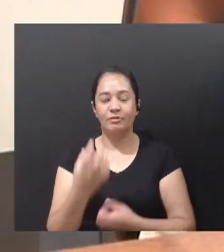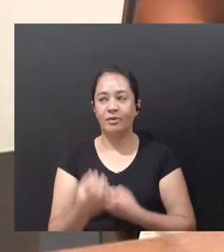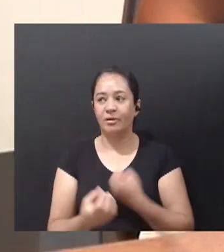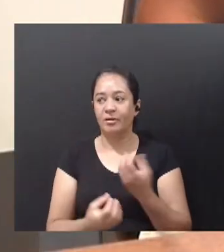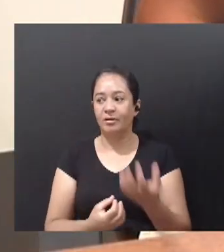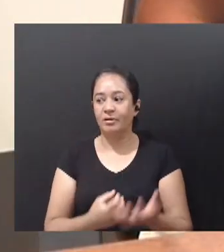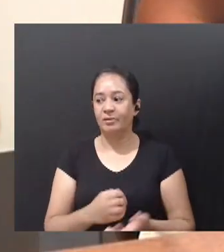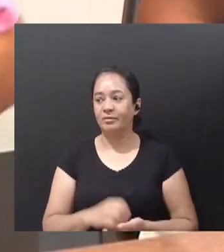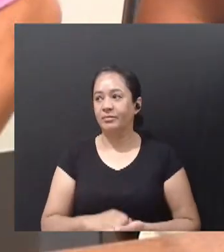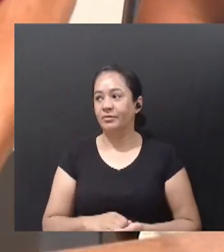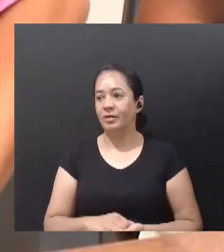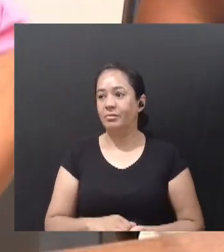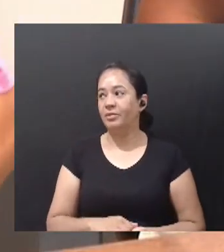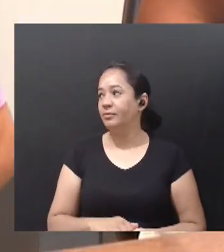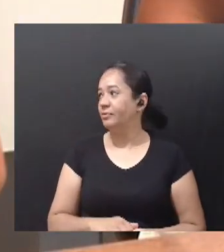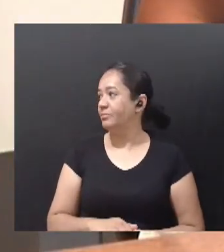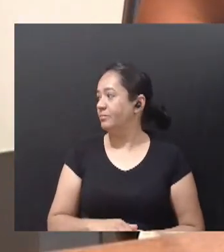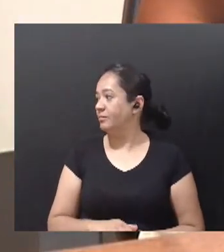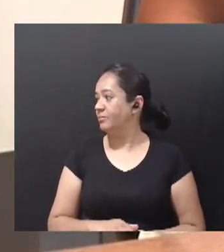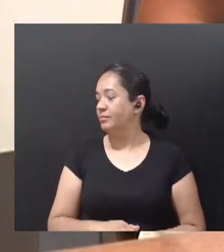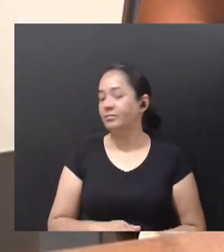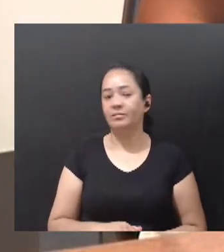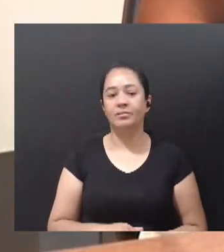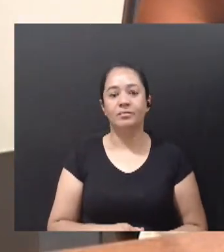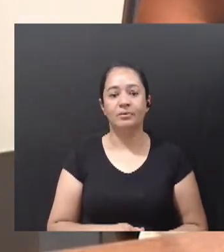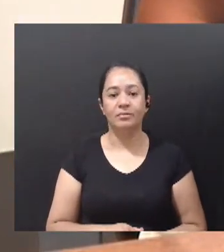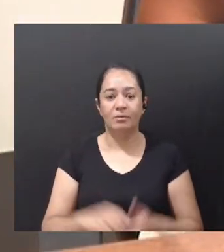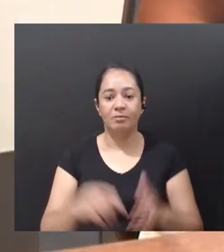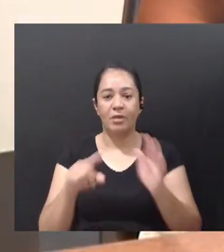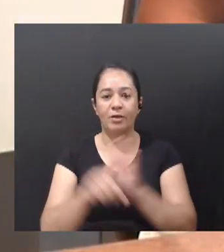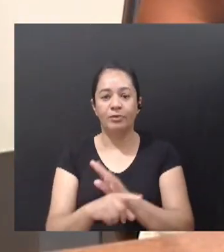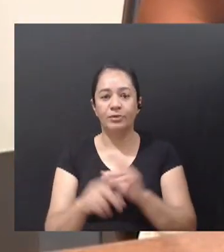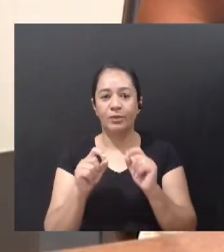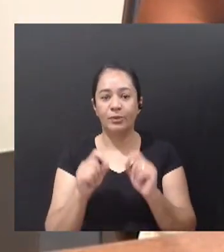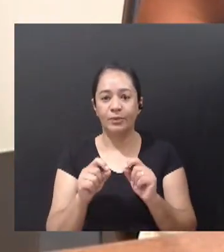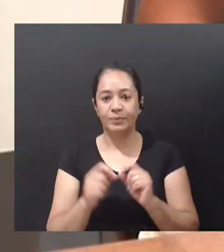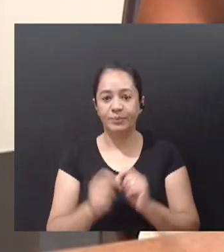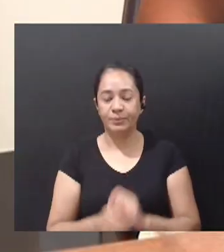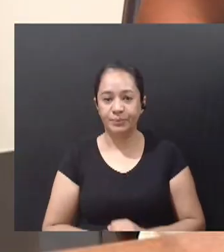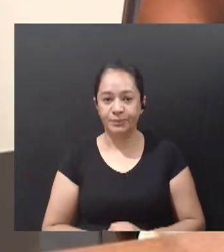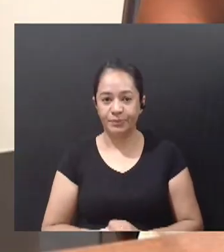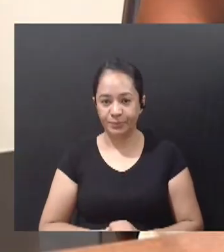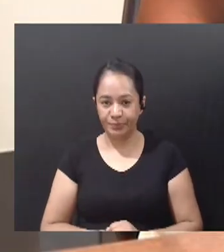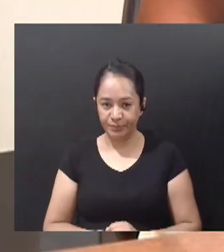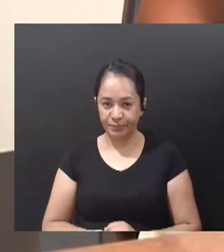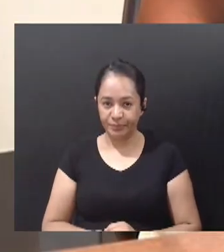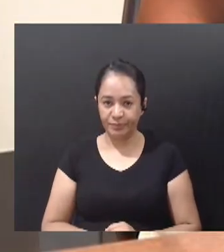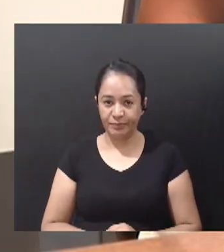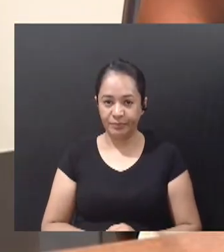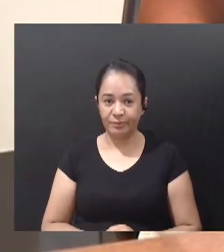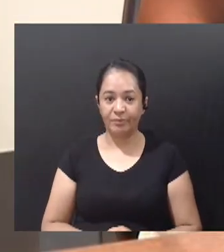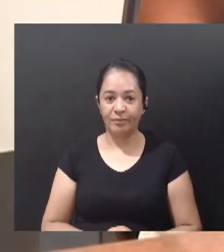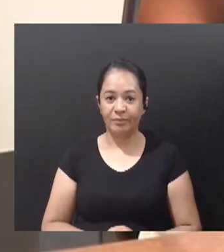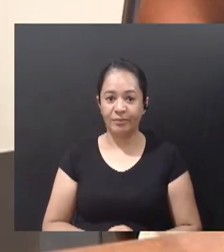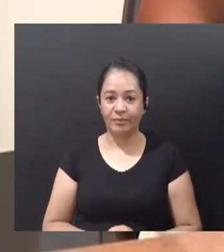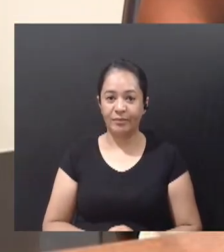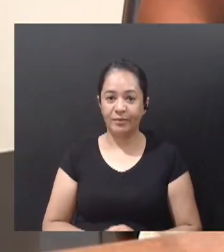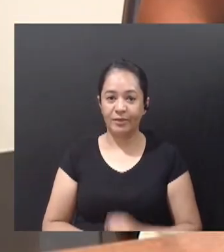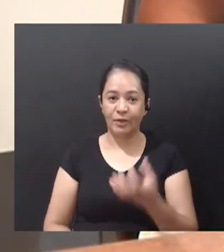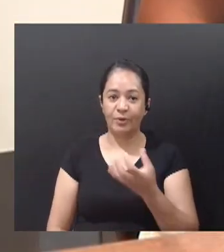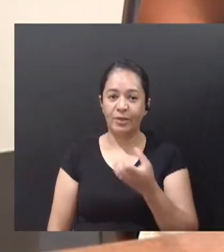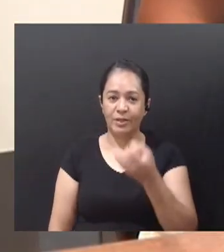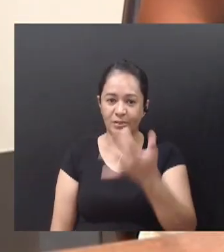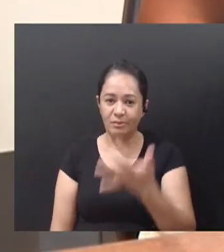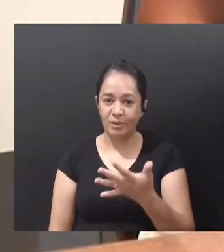Não foi nada que foi perguntado, mas foi uma observação minha. Eu queria dizer, Malcolm, que eu fiquei muito emocionado quando você cantou